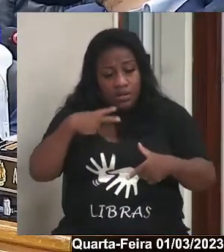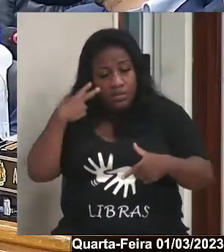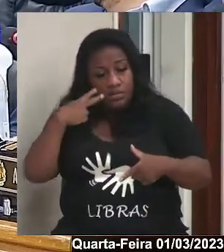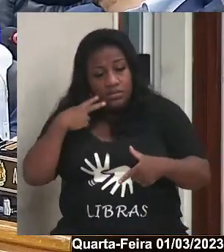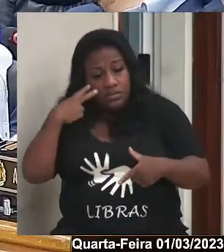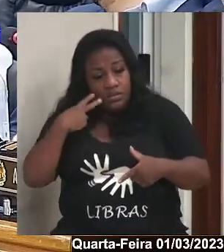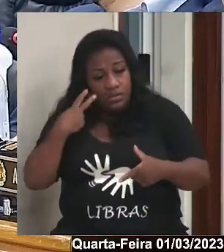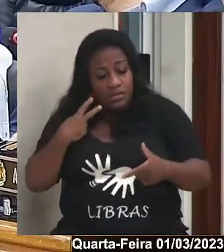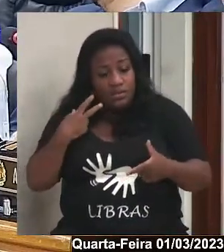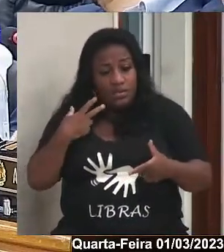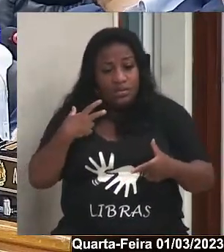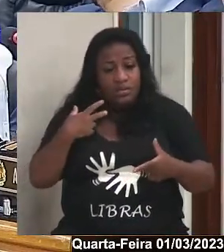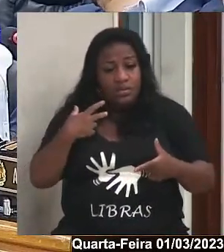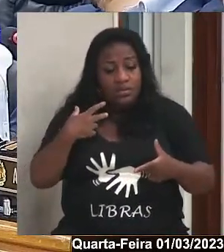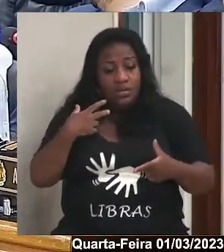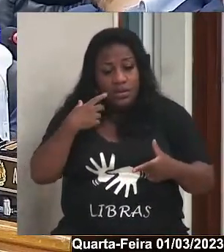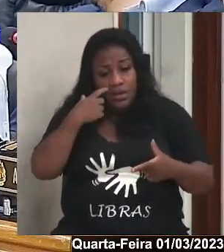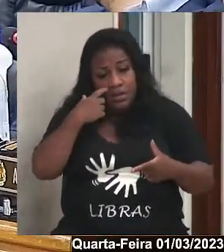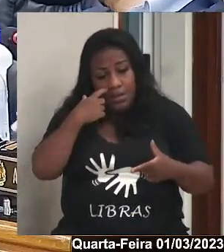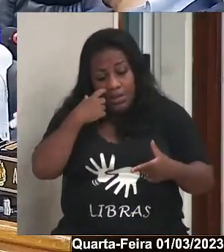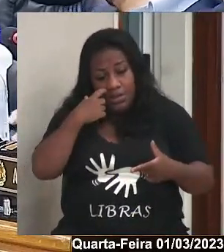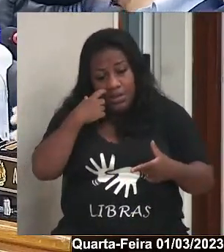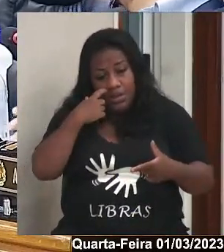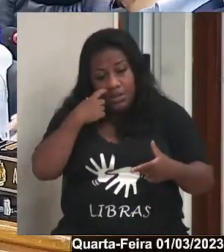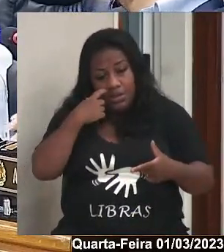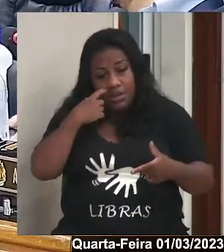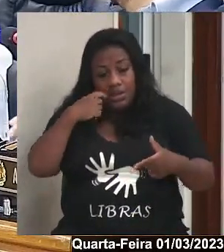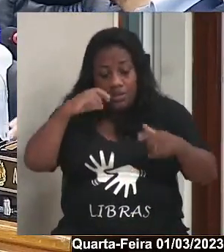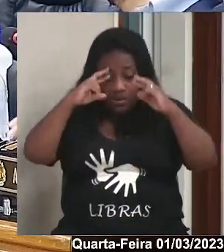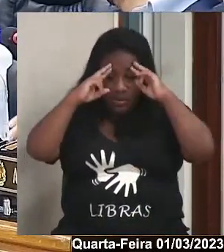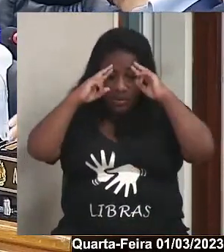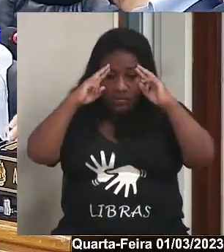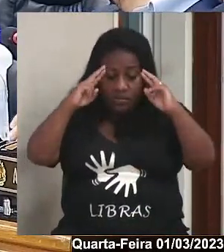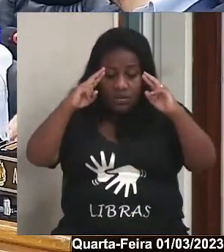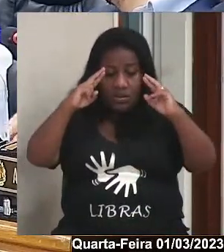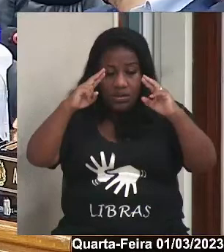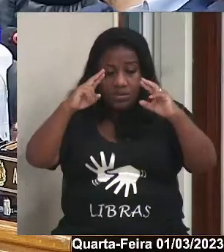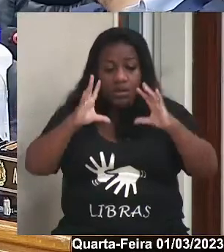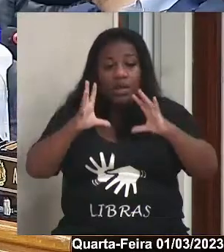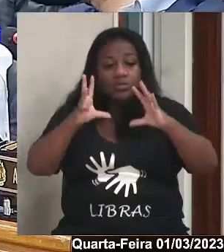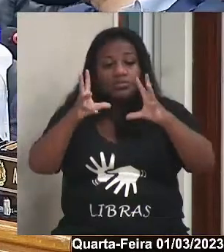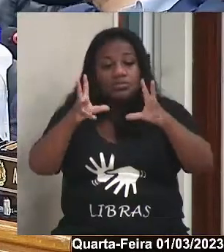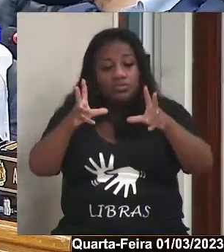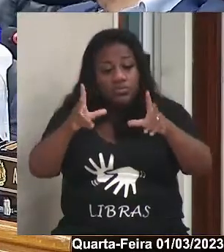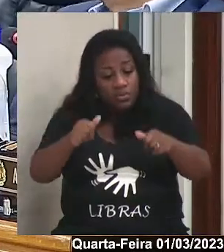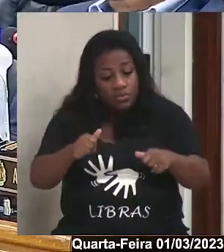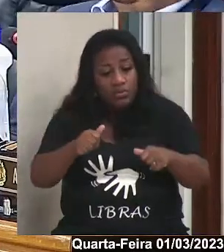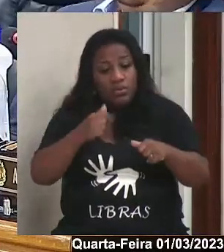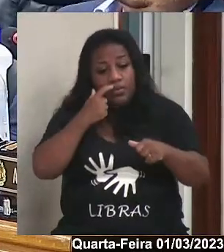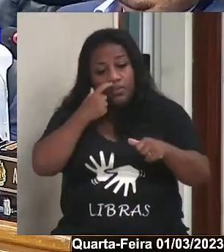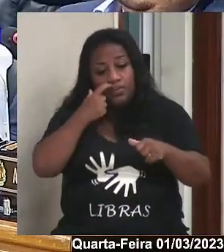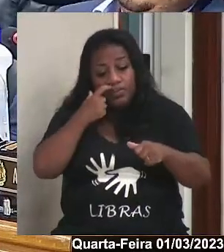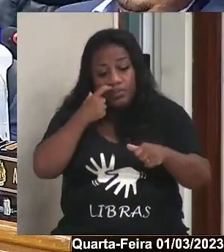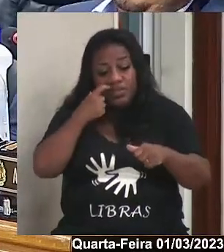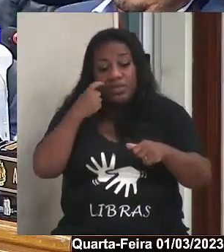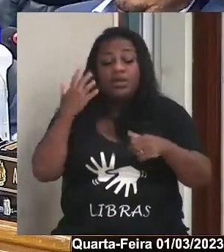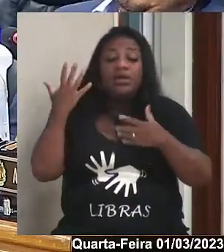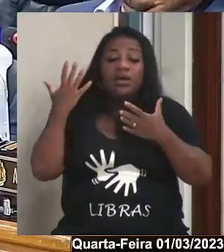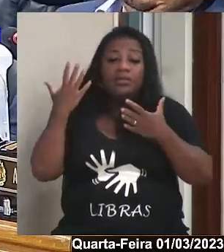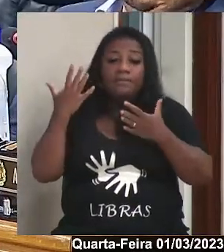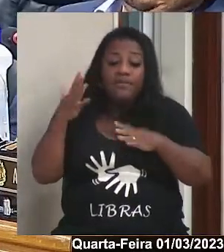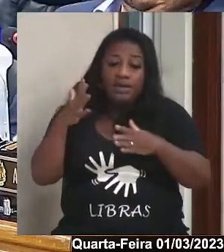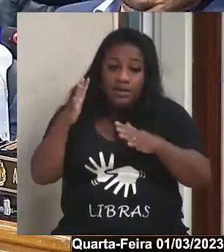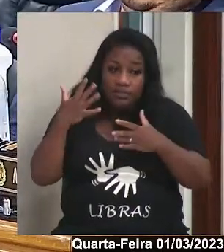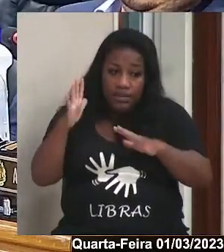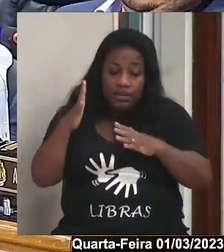já estão aqui. É claro que com respeito, né, a todos. Então, parabéns, Dedé,